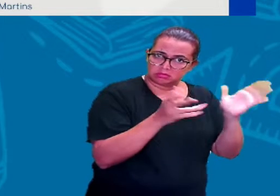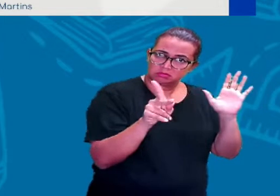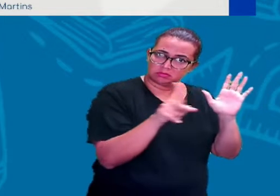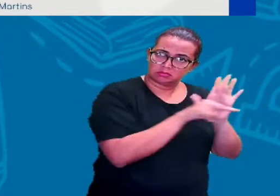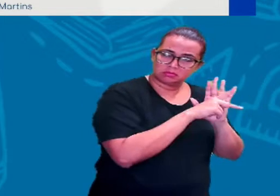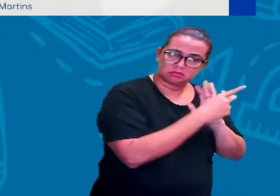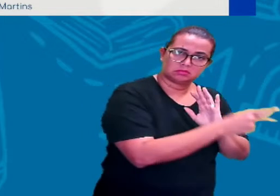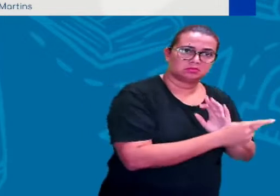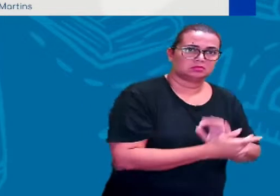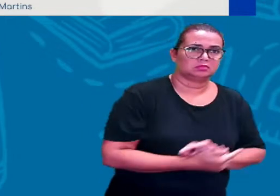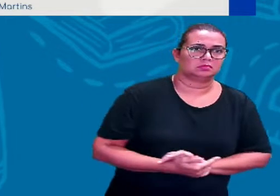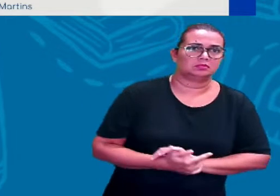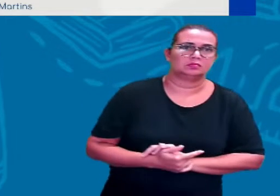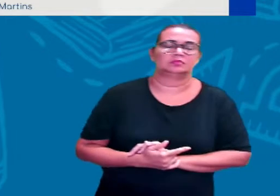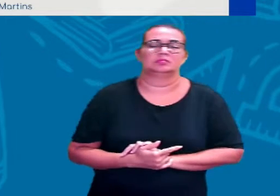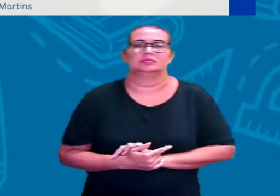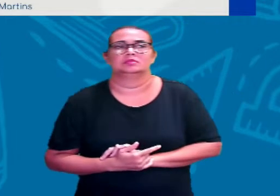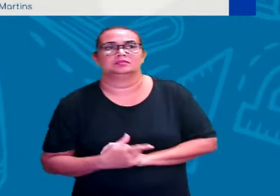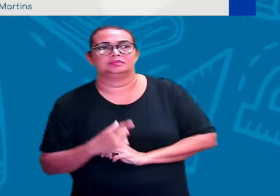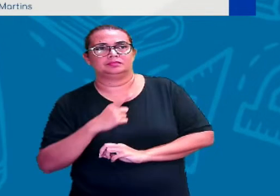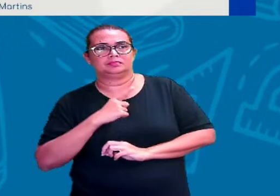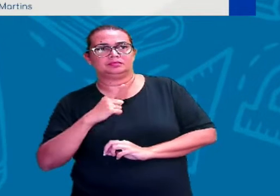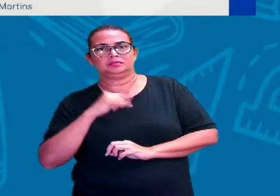Aí aqui a gente tem, né, como eu falei, né,